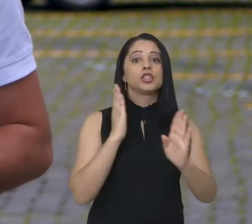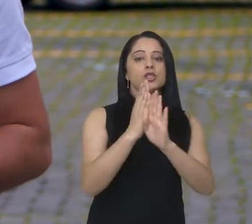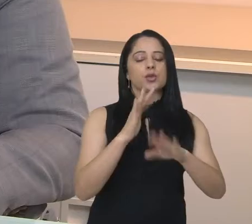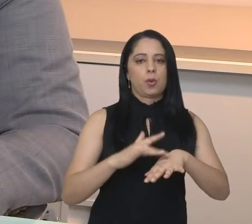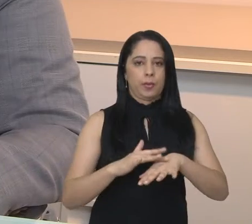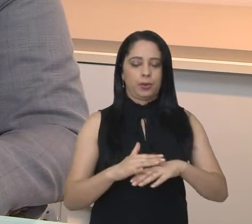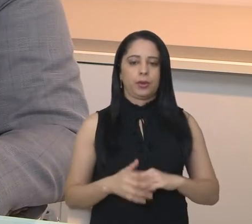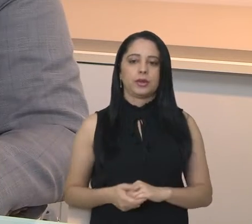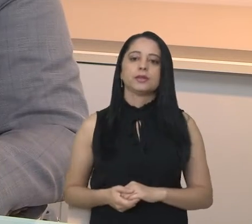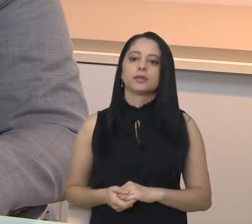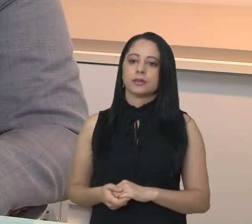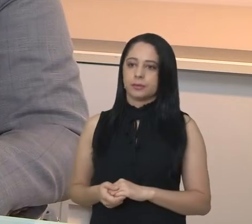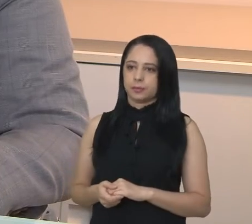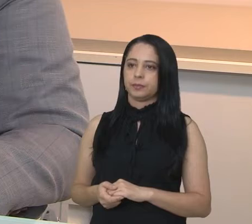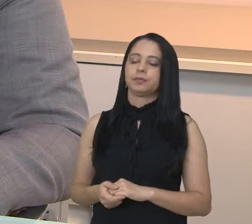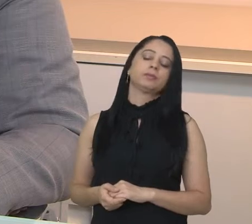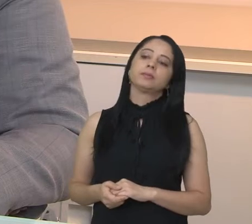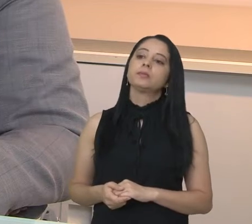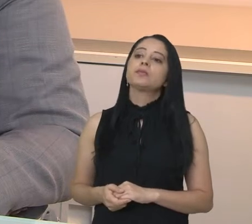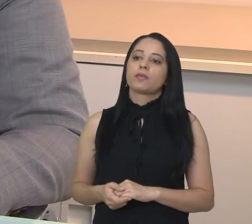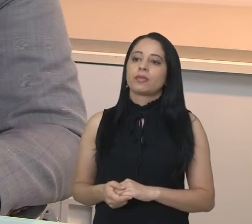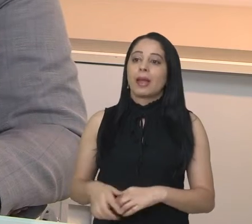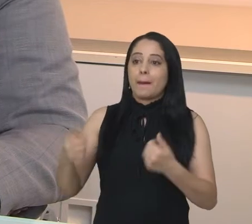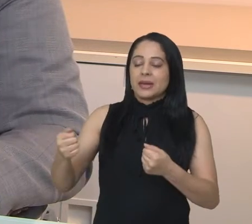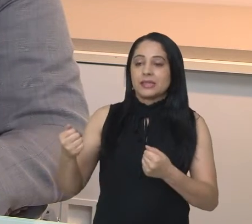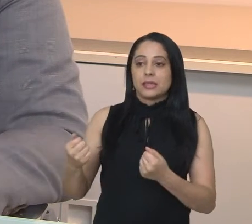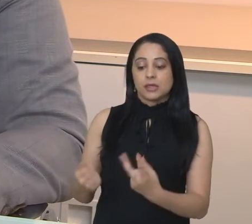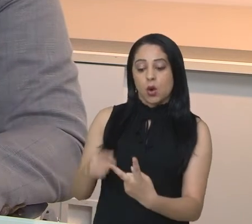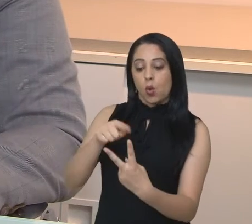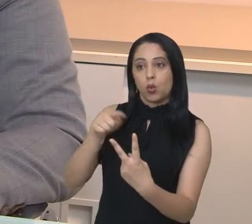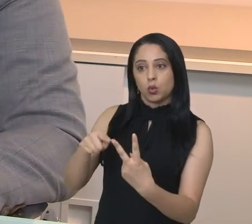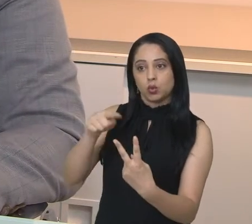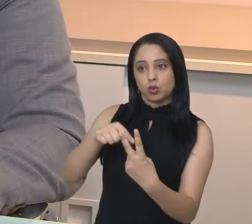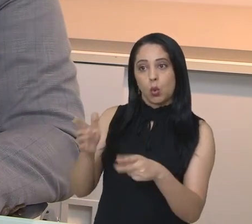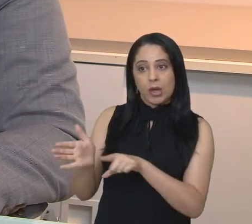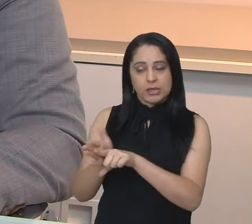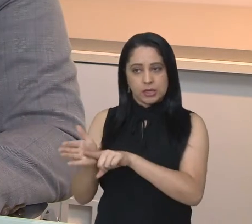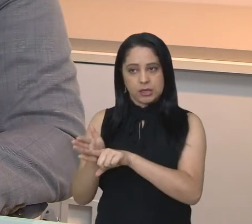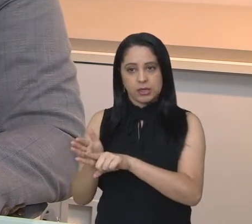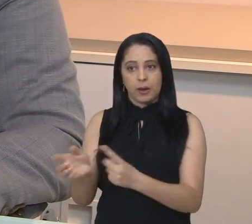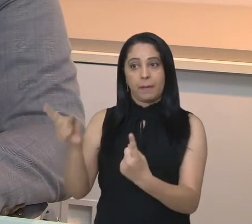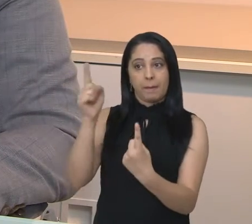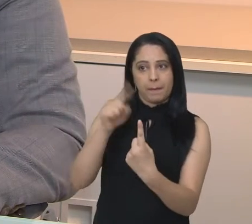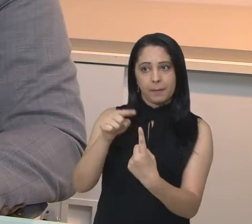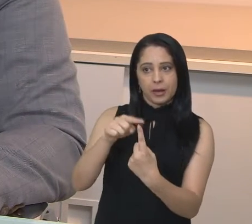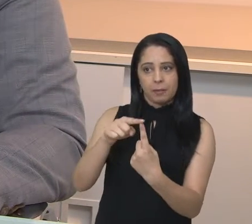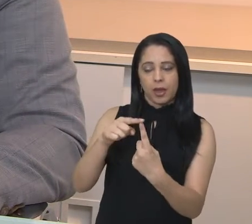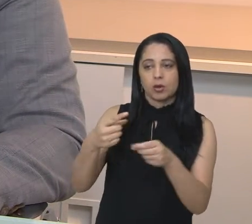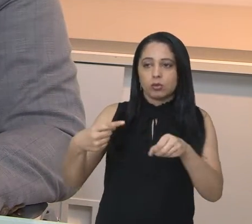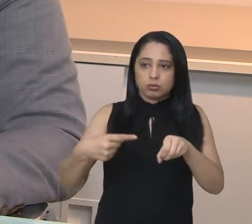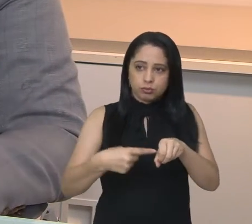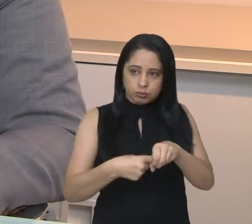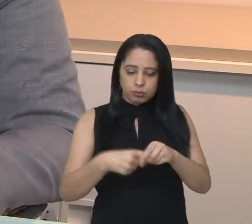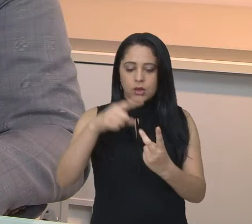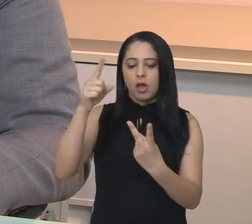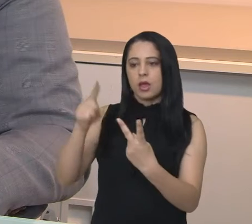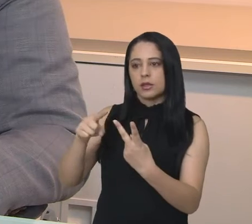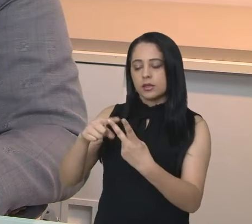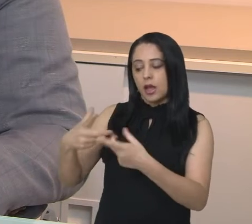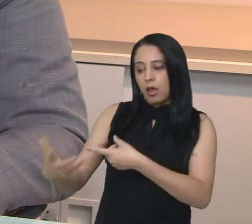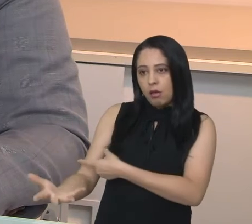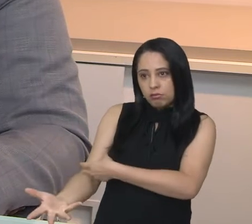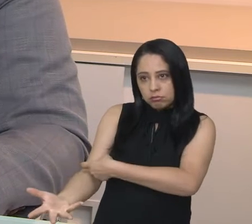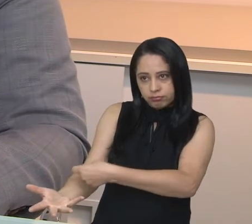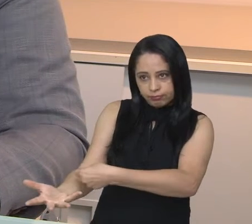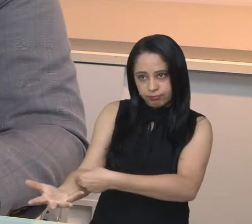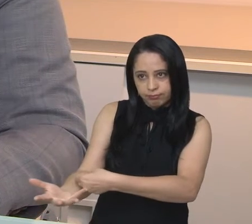doença. A tendência de alguns médicos, segundo os guidelines, é você fazer as duas etapas. Mas